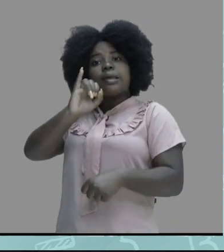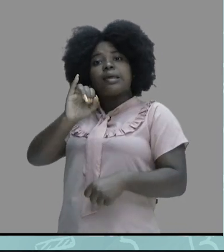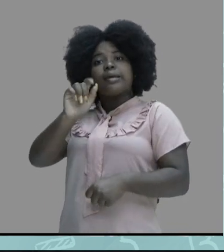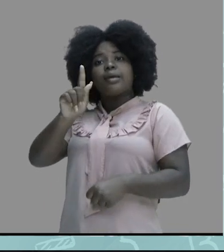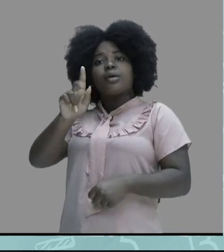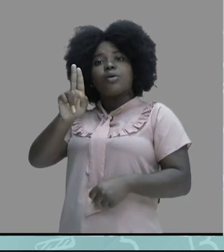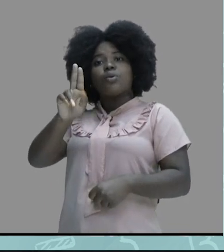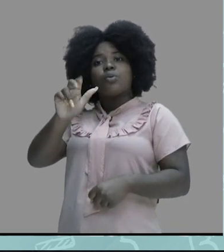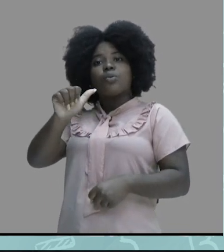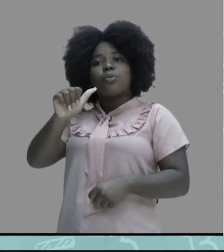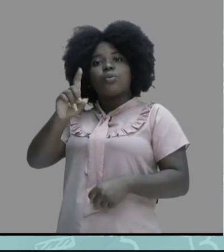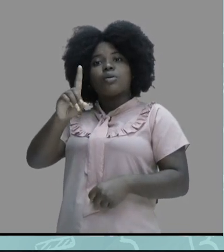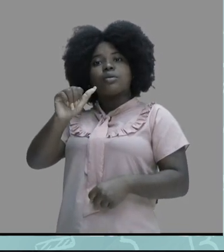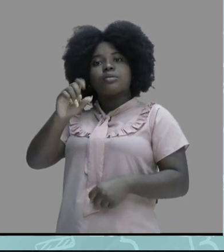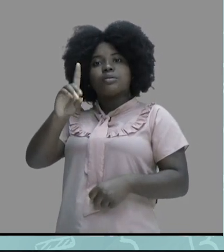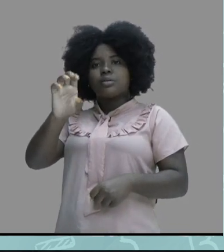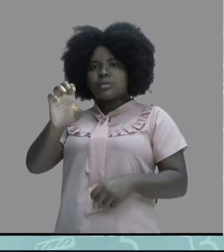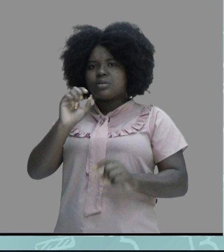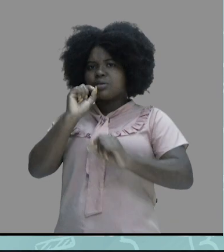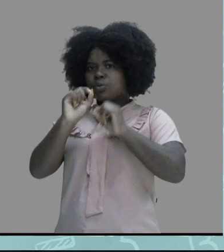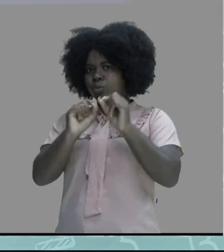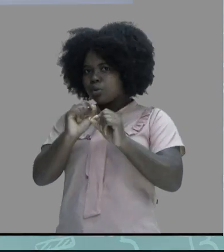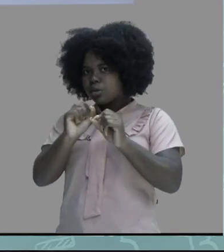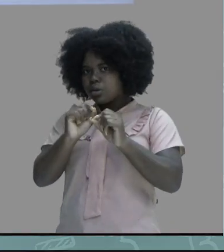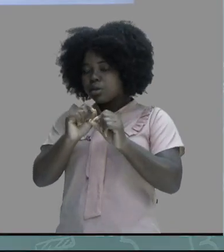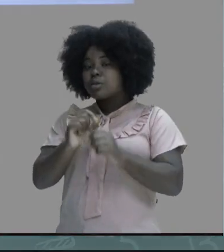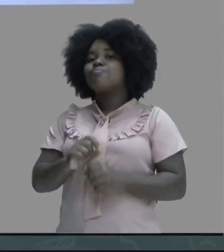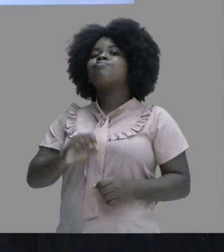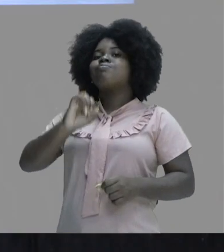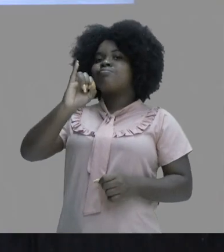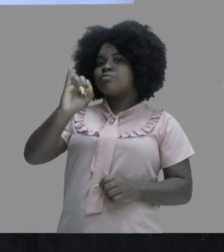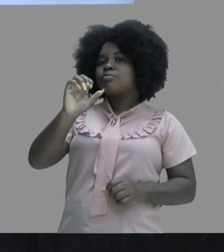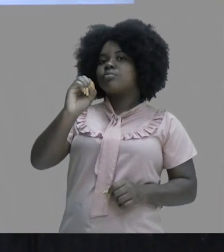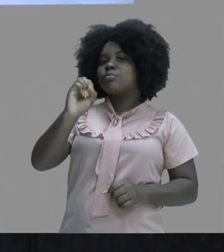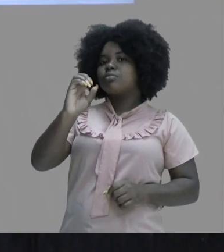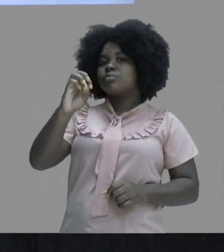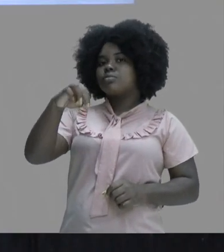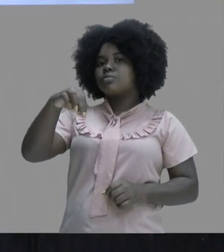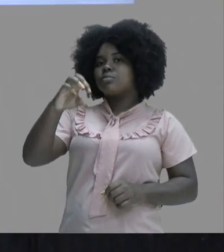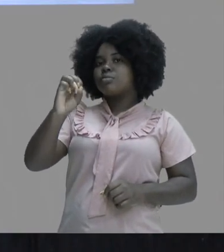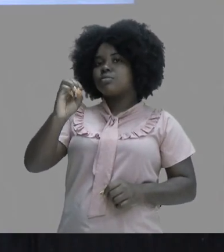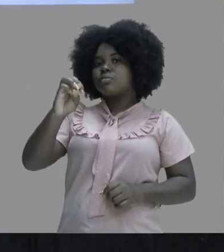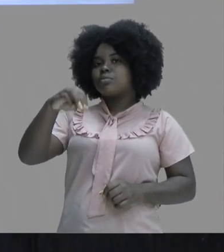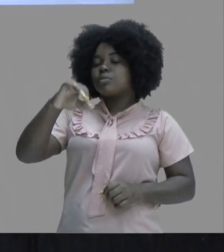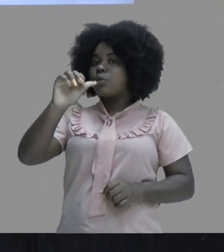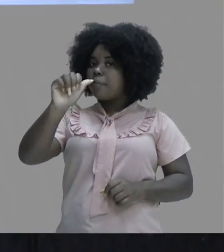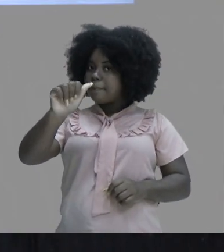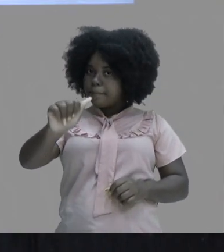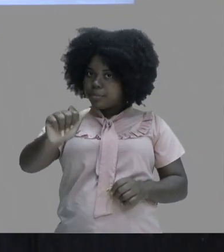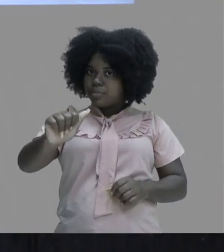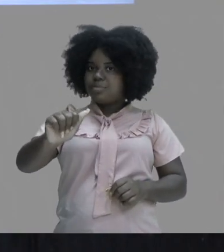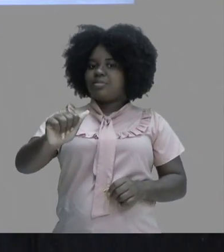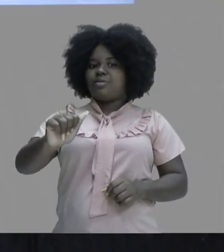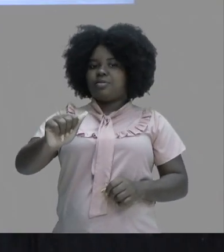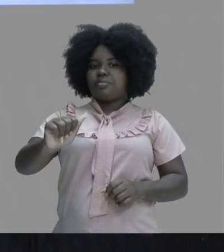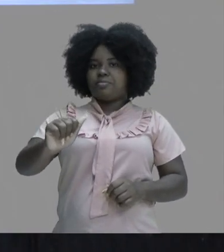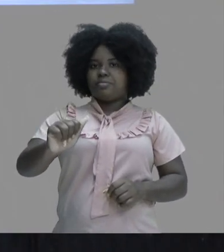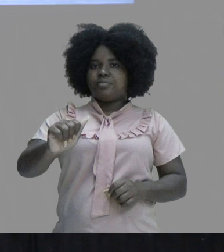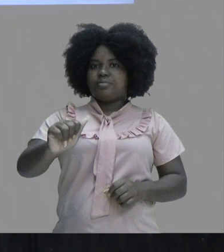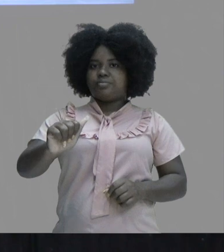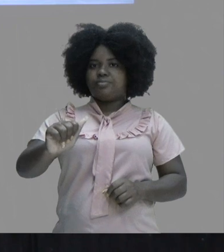Igualdade perante a lei se chama isonomia. Iso, igualdade, nomia, lei, regra,